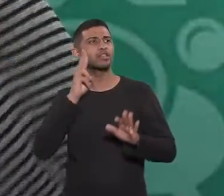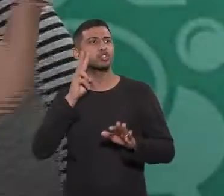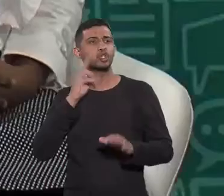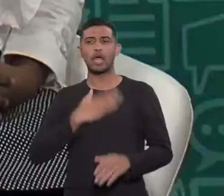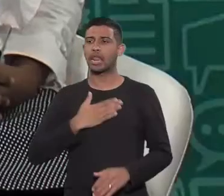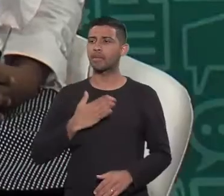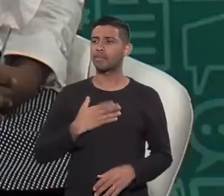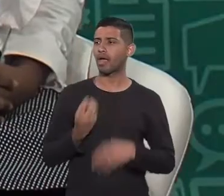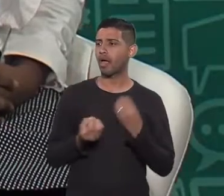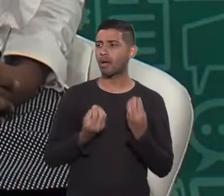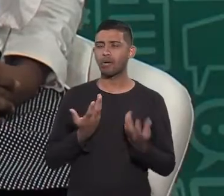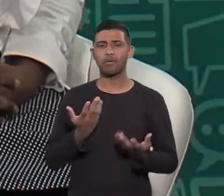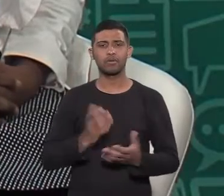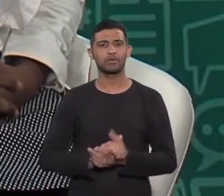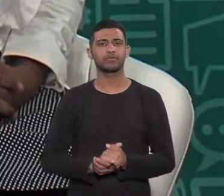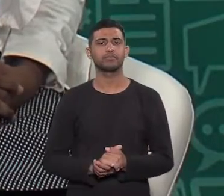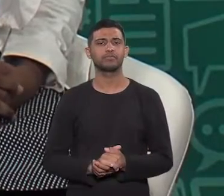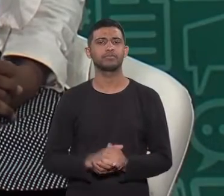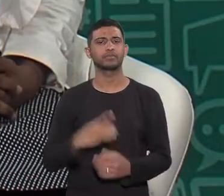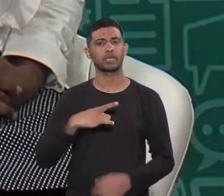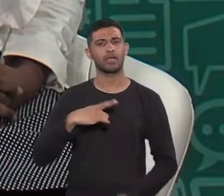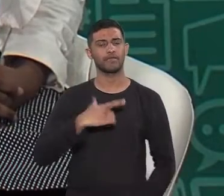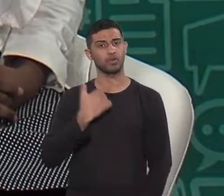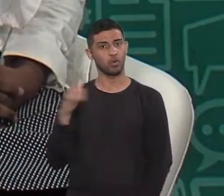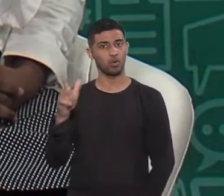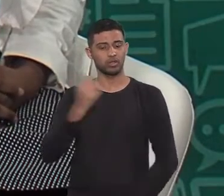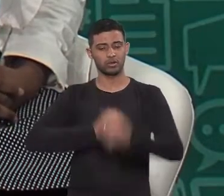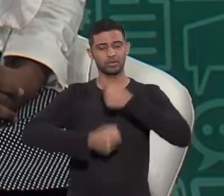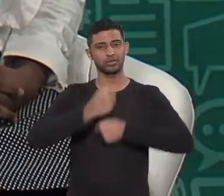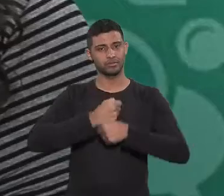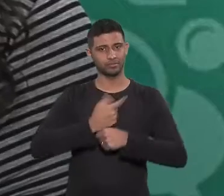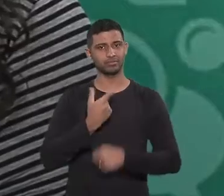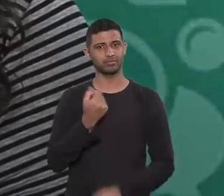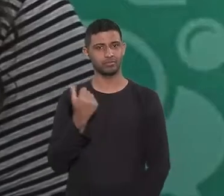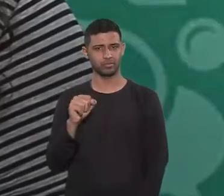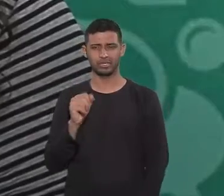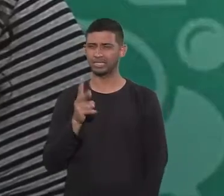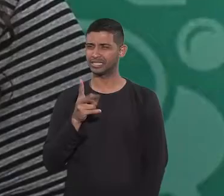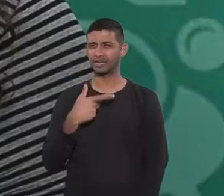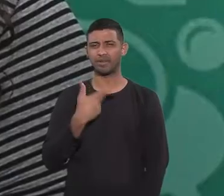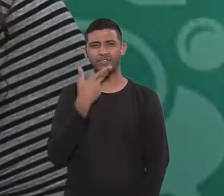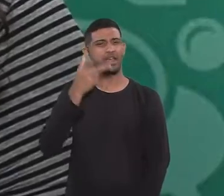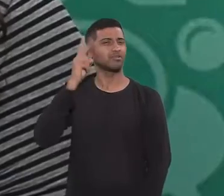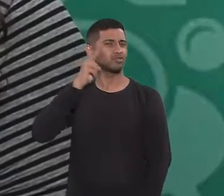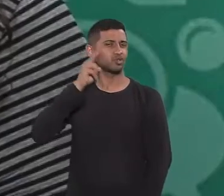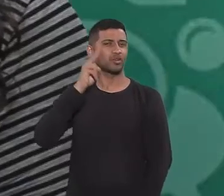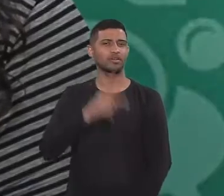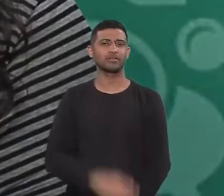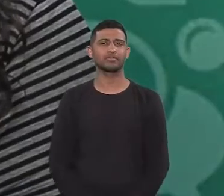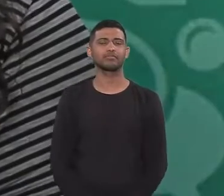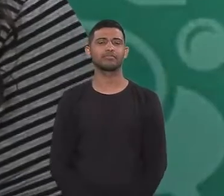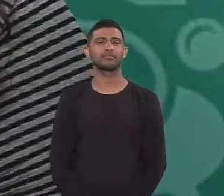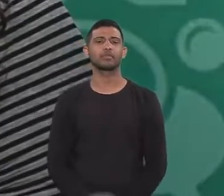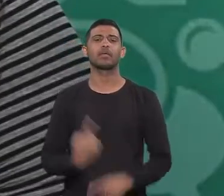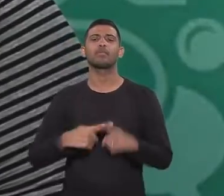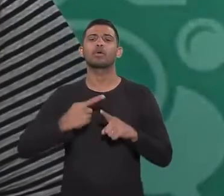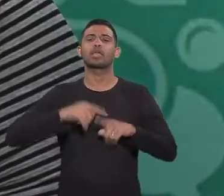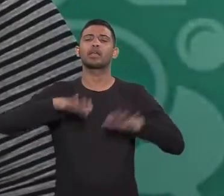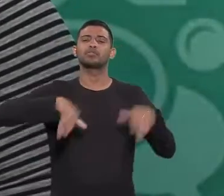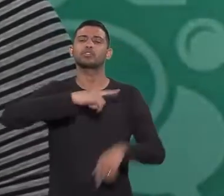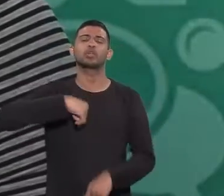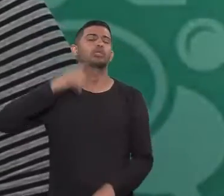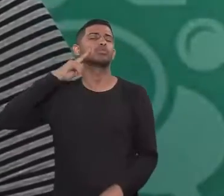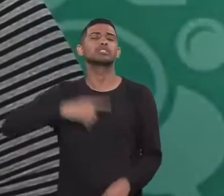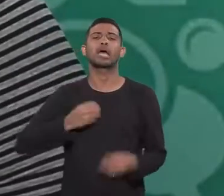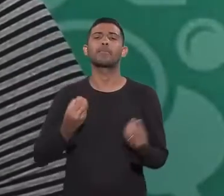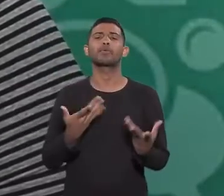de entender a história dela. E teve um caso ano passado, que eu uso ele sempre, porque eu acho que a